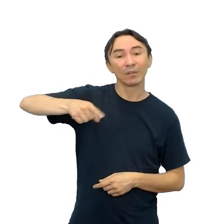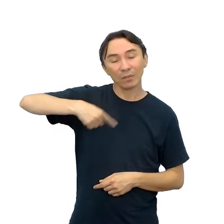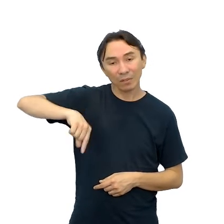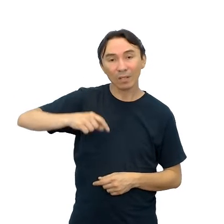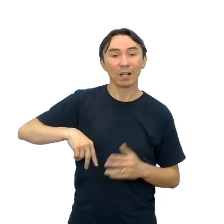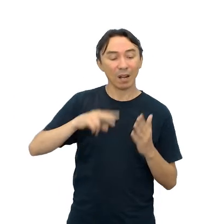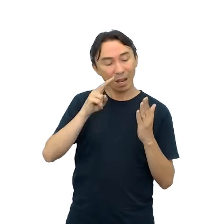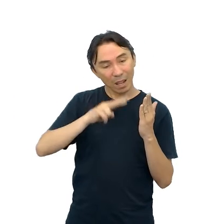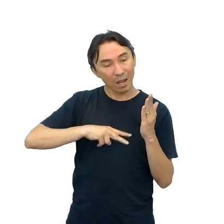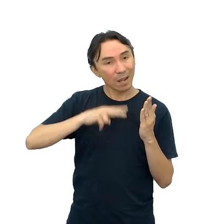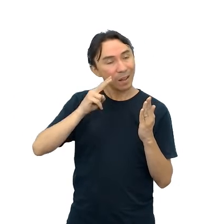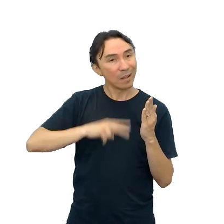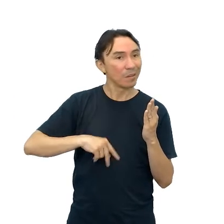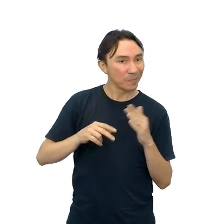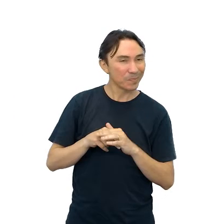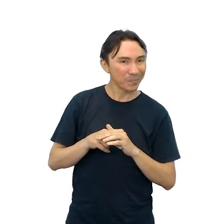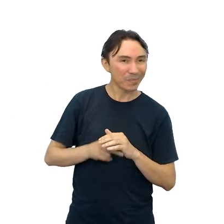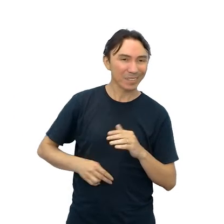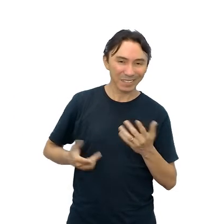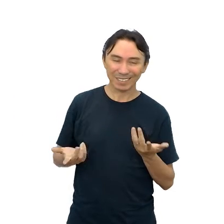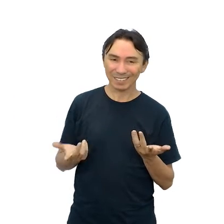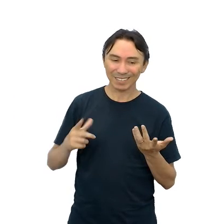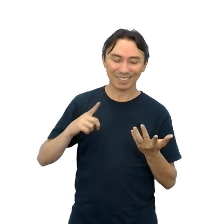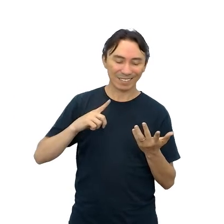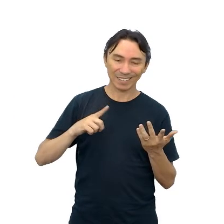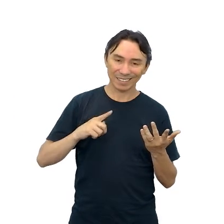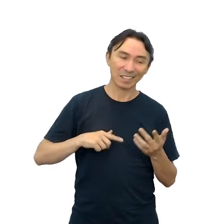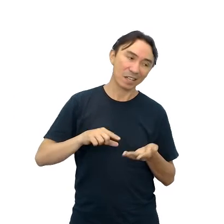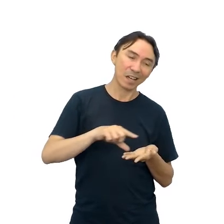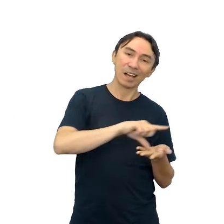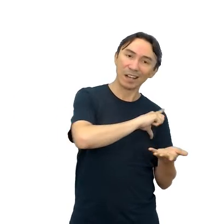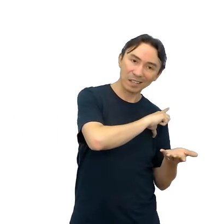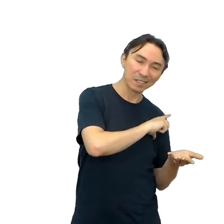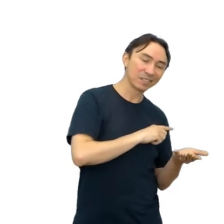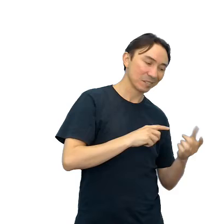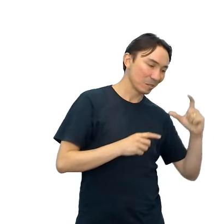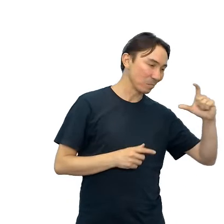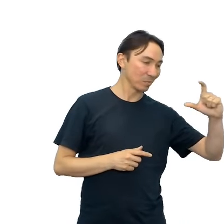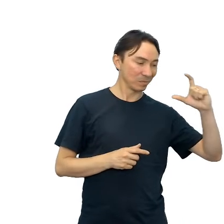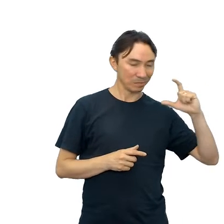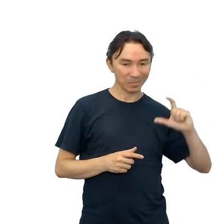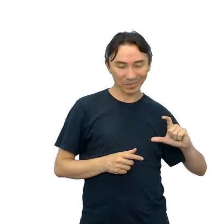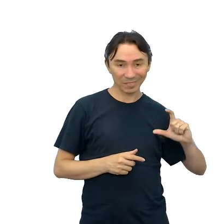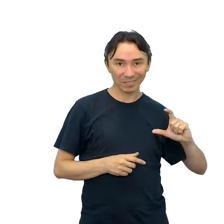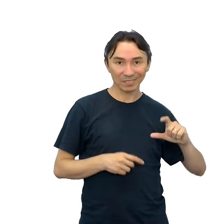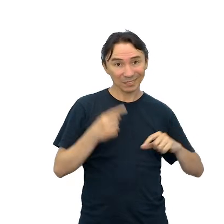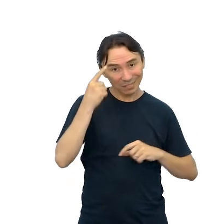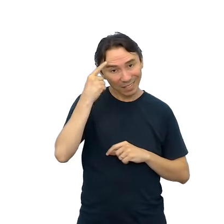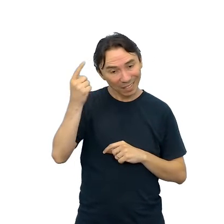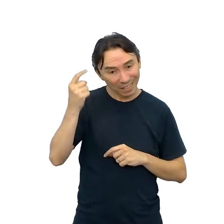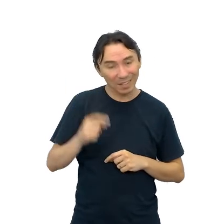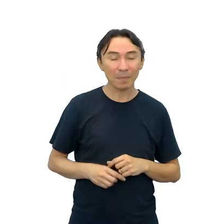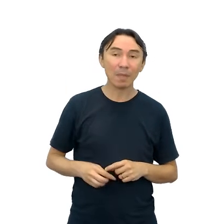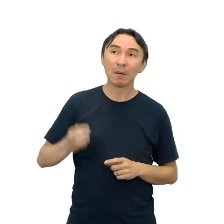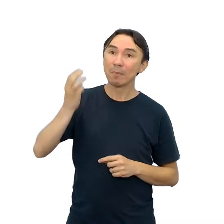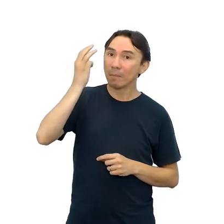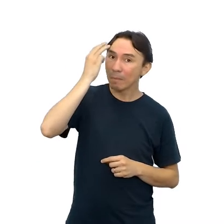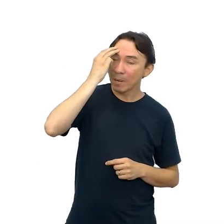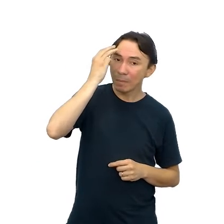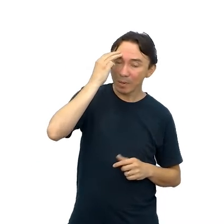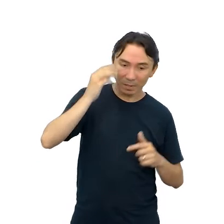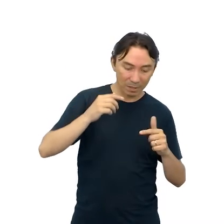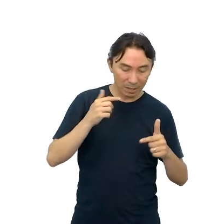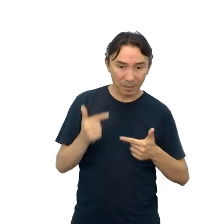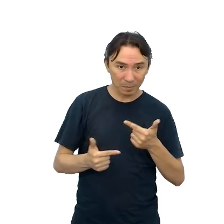parágrafo anterior. Então, veja como a nossa memória de trabalho tem uma função importantíssima dentro do